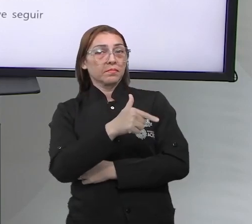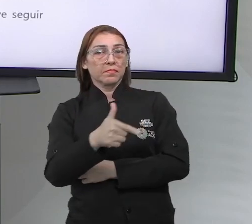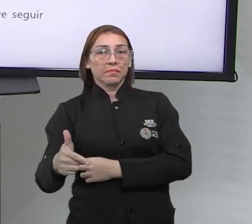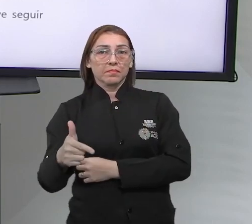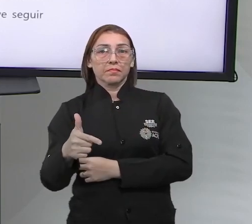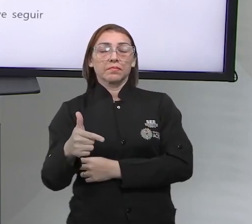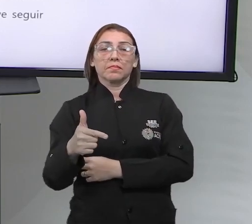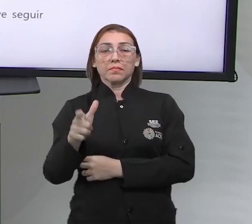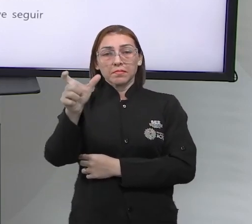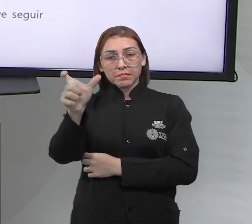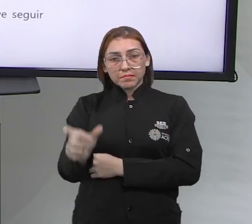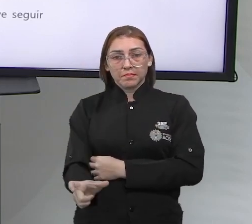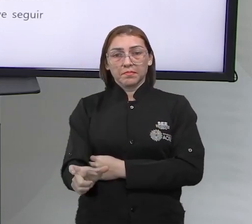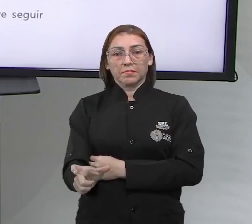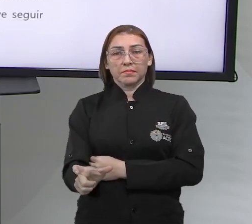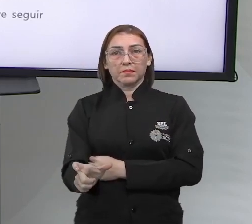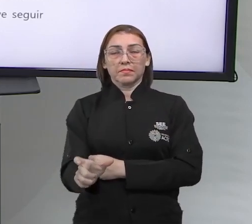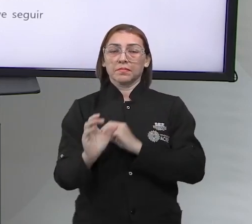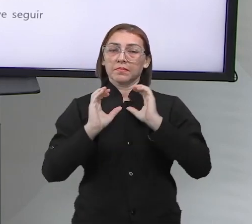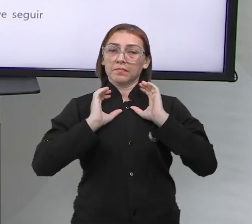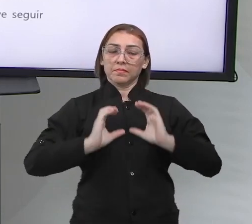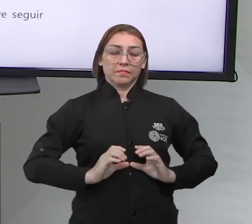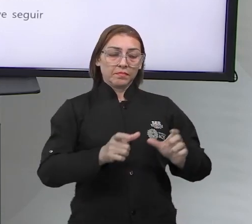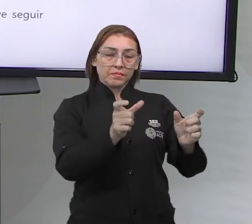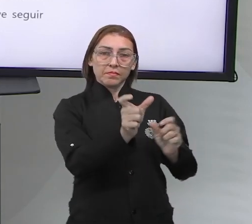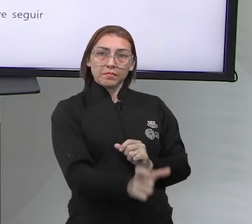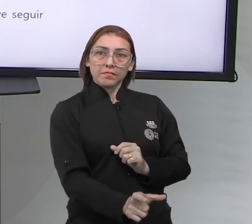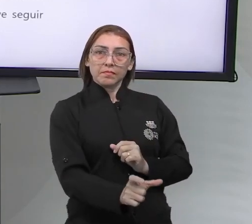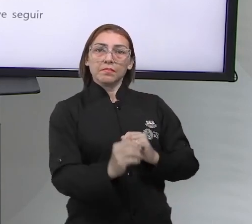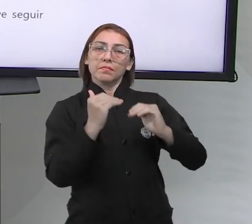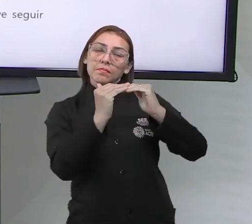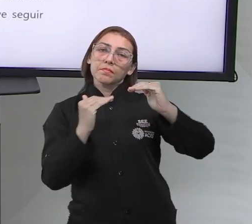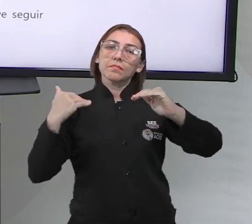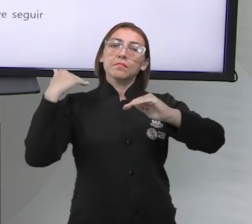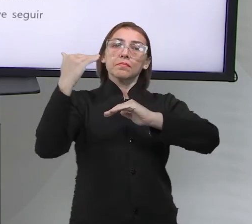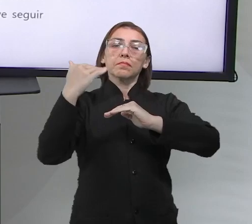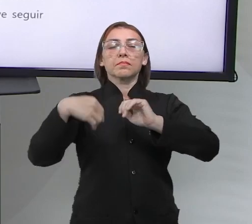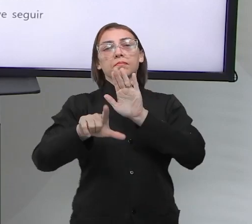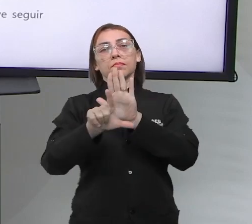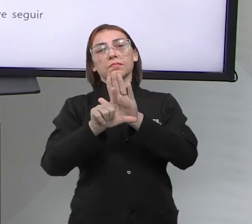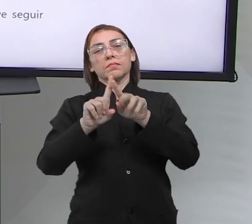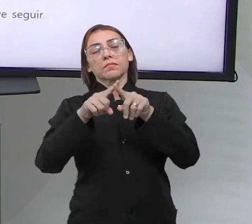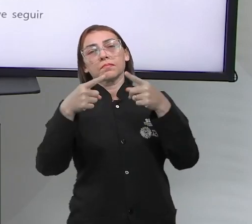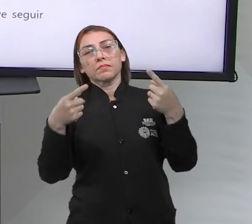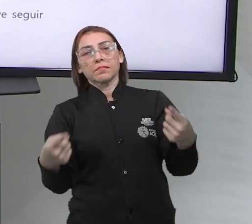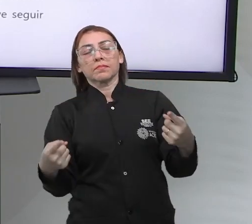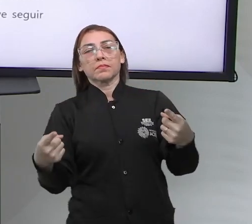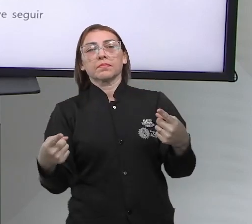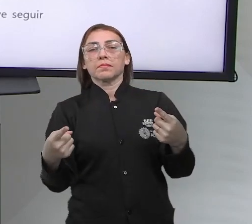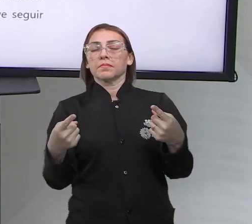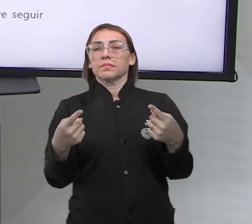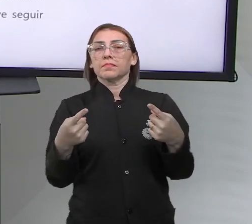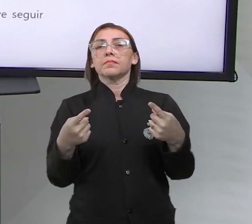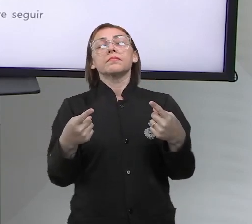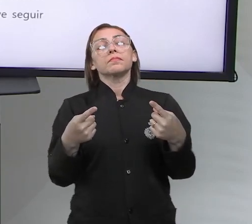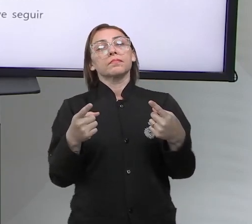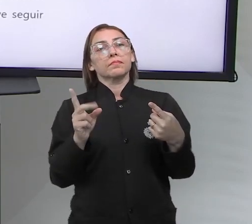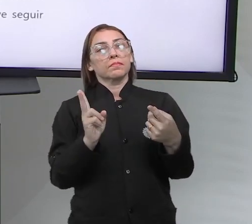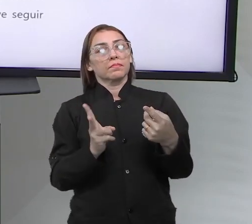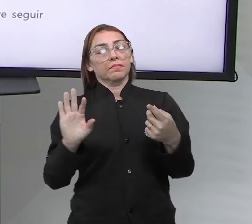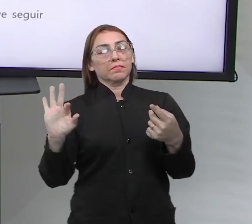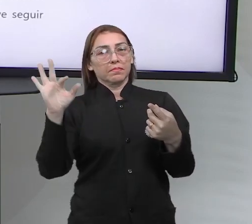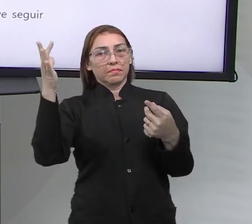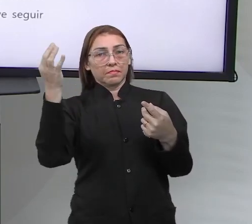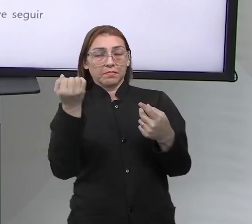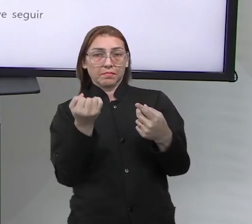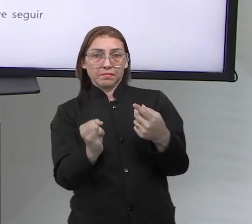o indivíduo, o cidadão que esteja acima da lei. Mas isso nem sempre ocorreu.